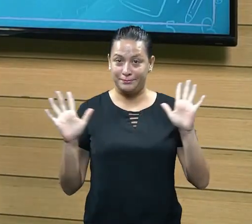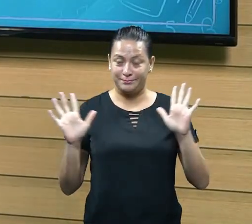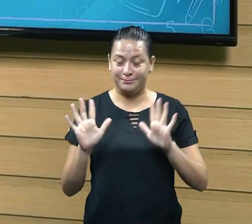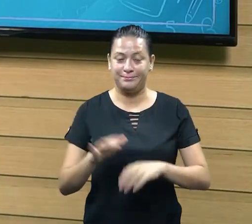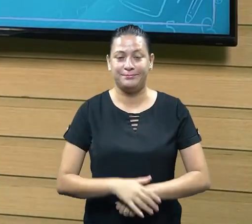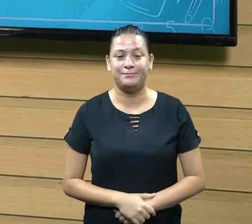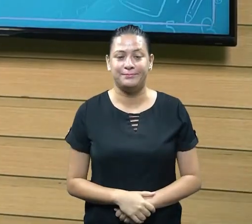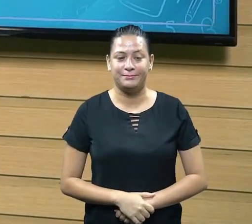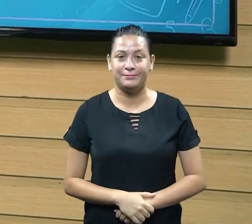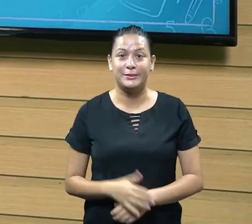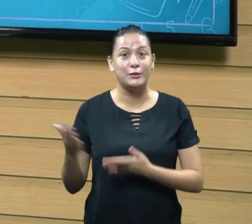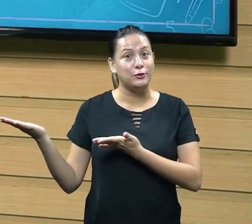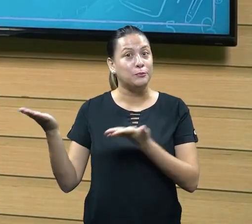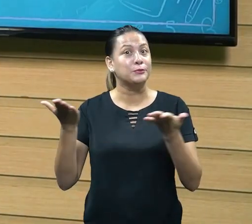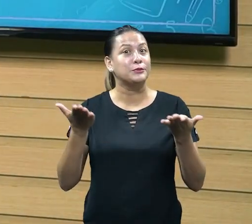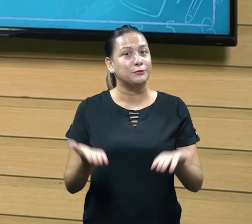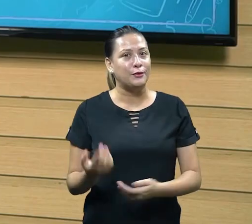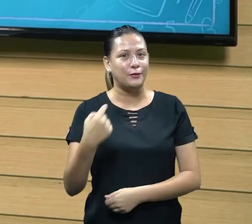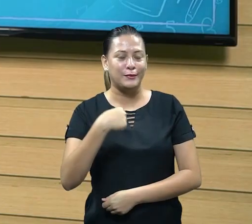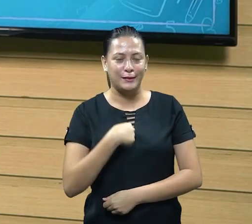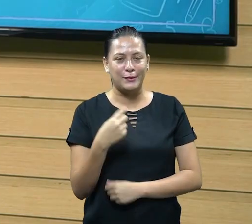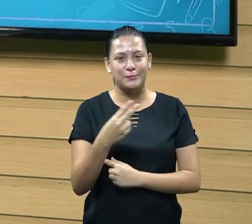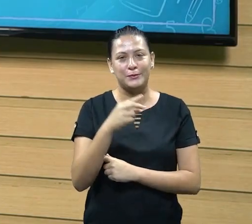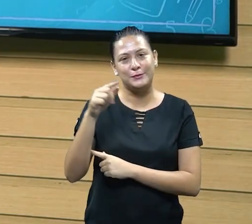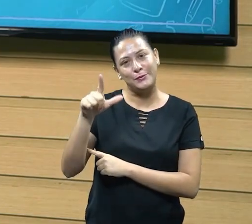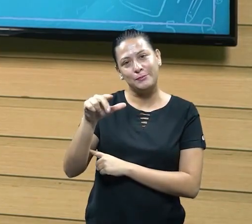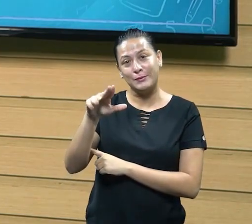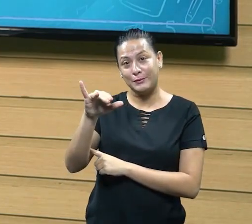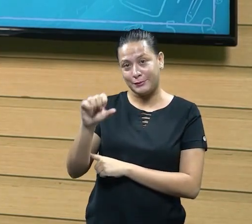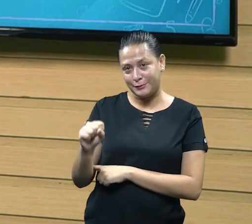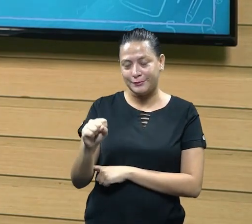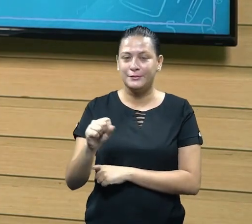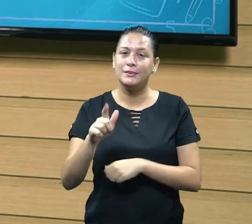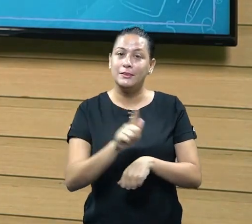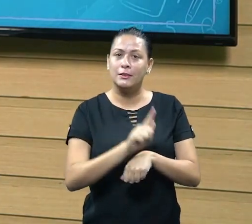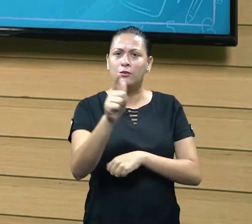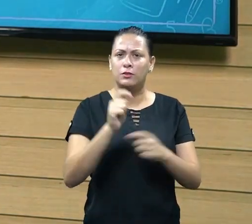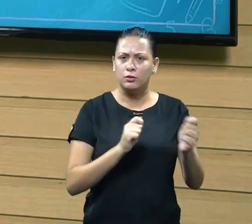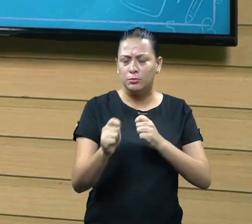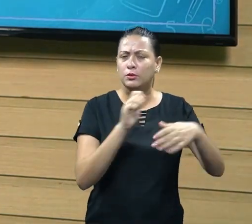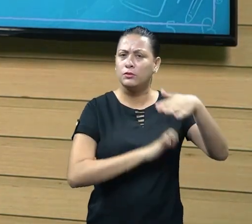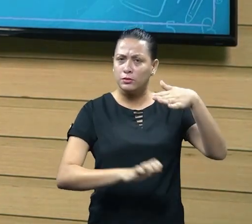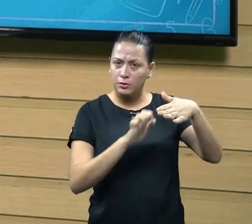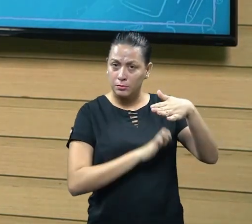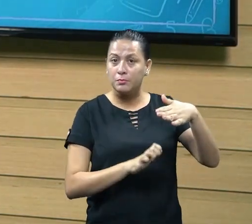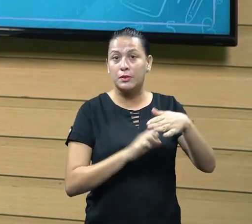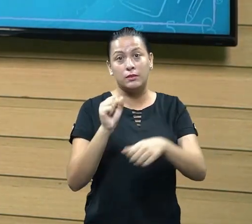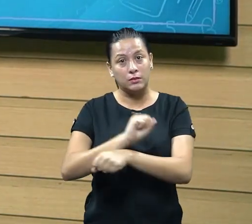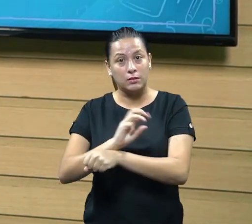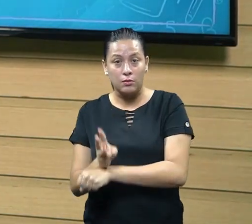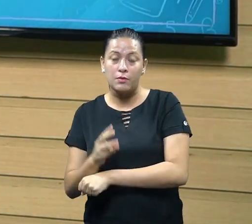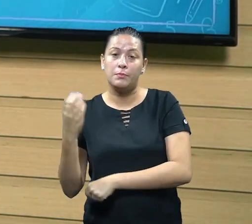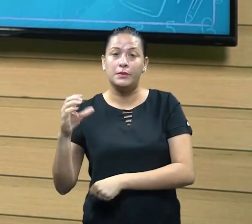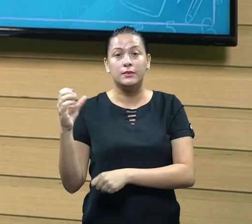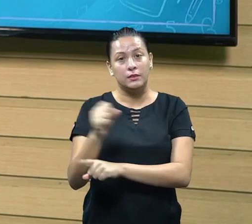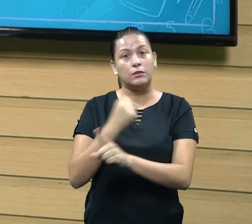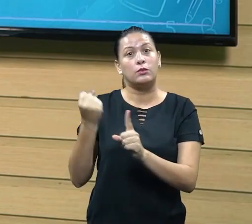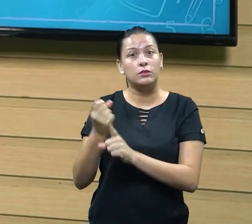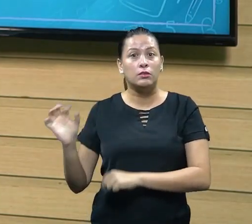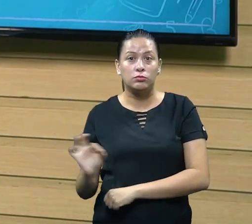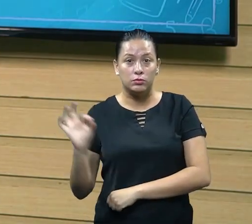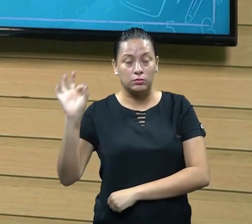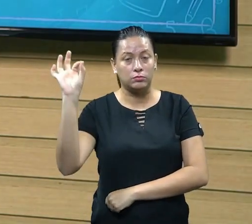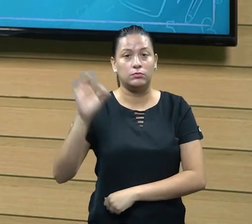Olá, estamos aqui de volta, eu, o professor Luiz Guterres, graduado em Administração de Empresas pelo EMA, Ciências Sociais pela UFMA,